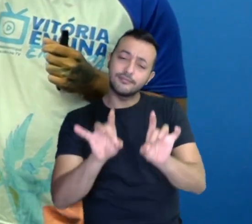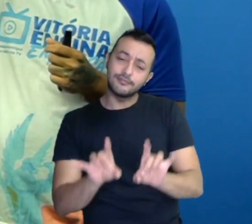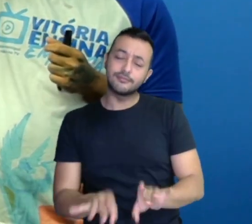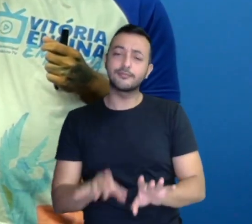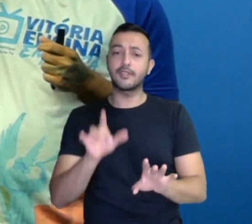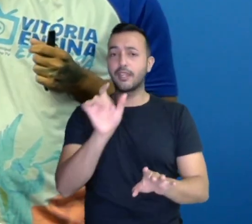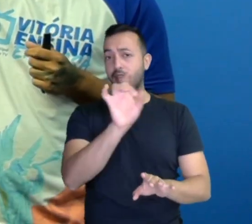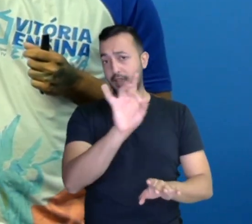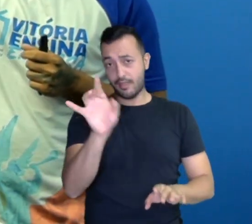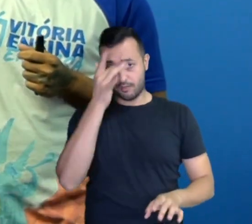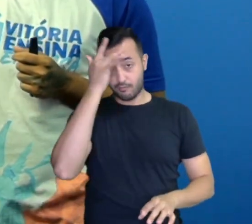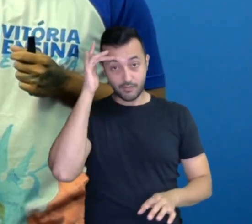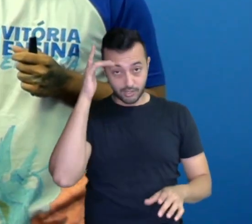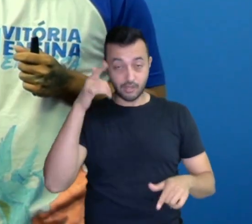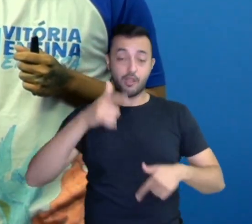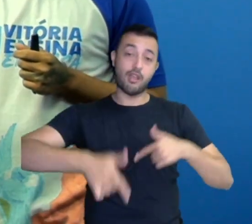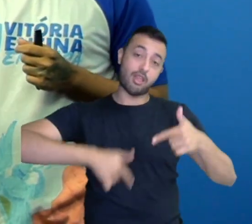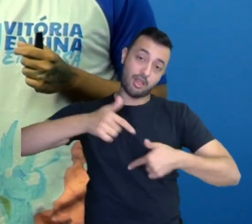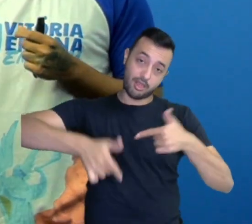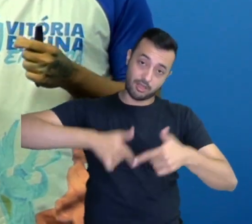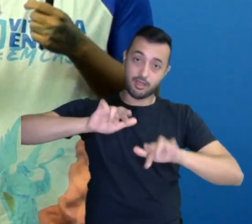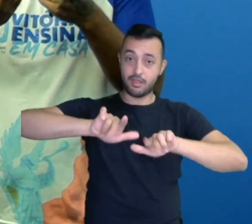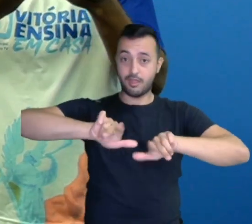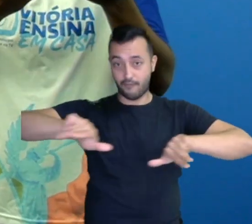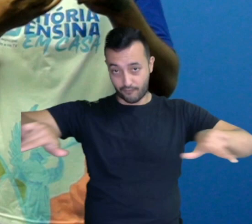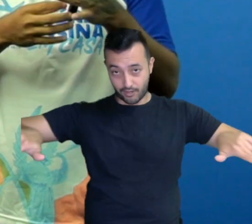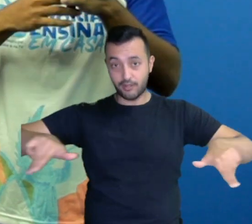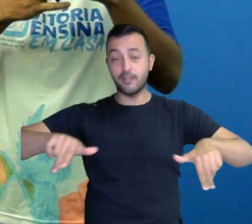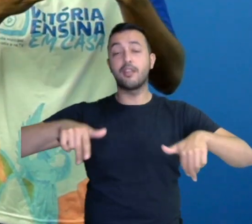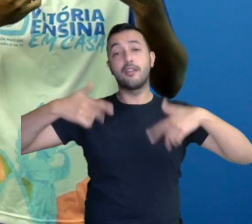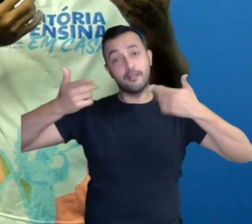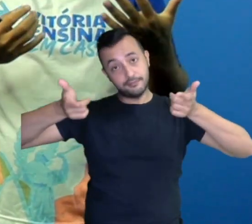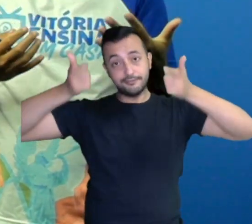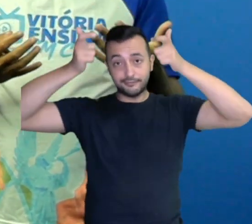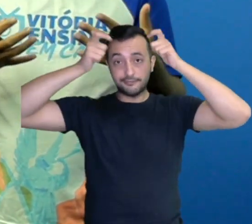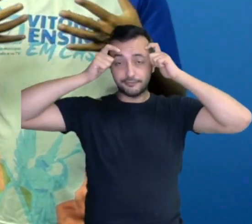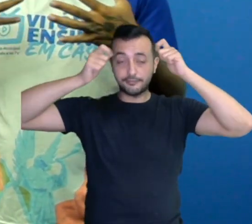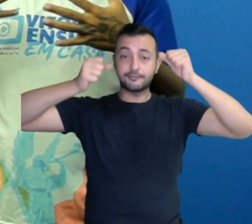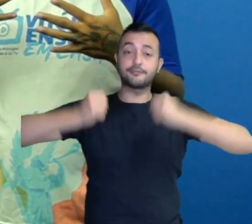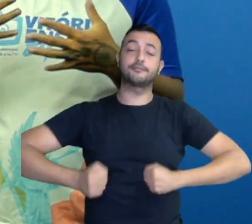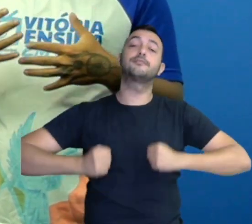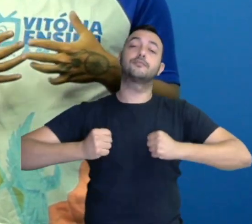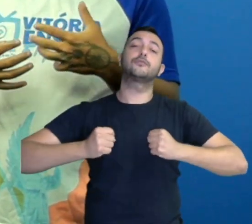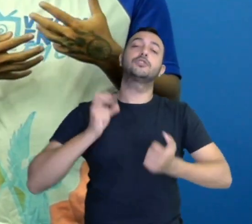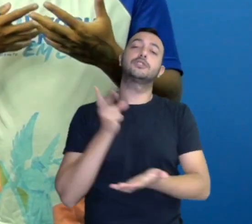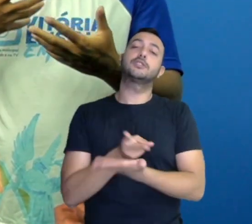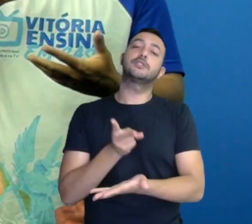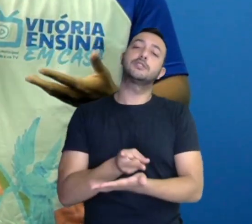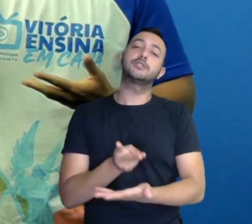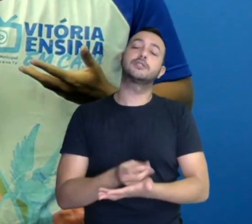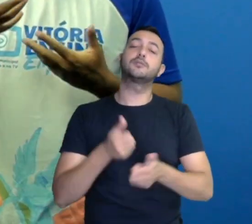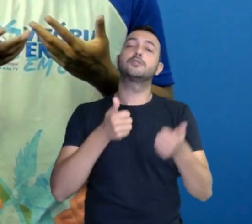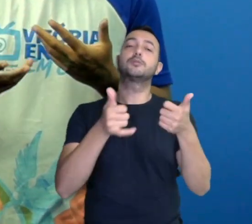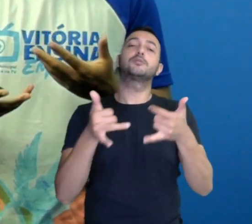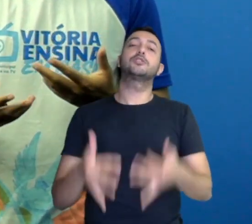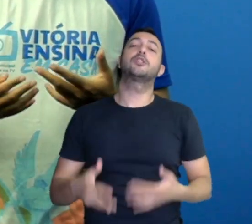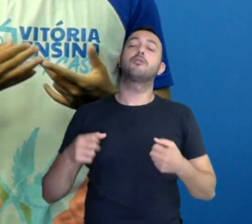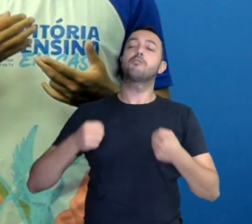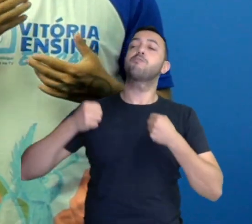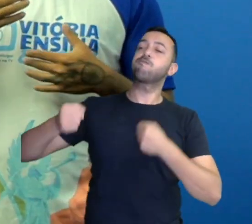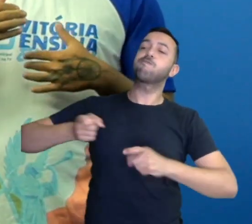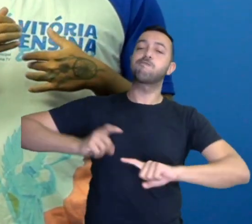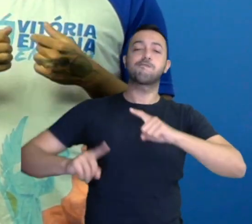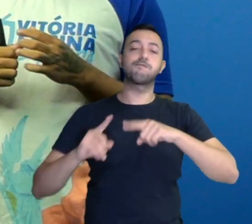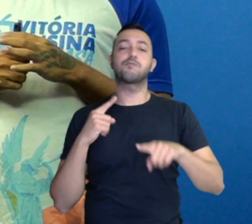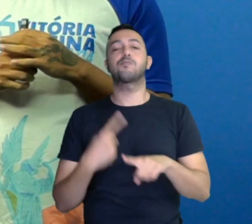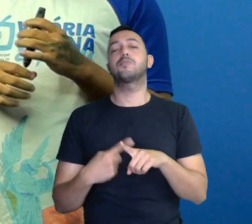funções. As pessoas elas vão desenvolver funções para que esse rei ele possa, né, sempre estar justificando a sua autoridade